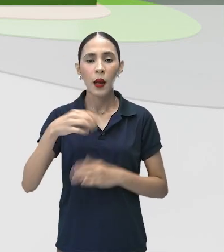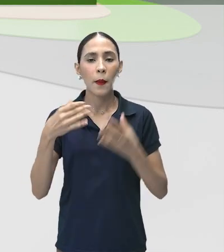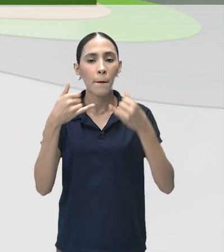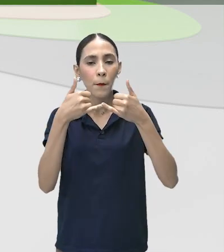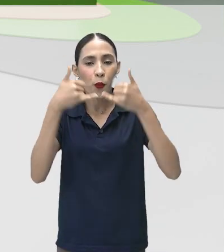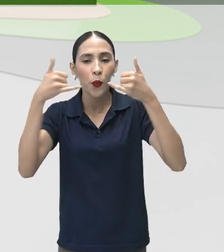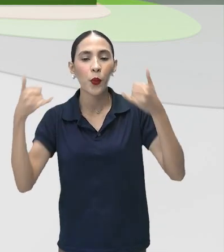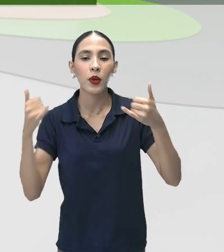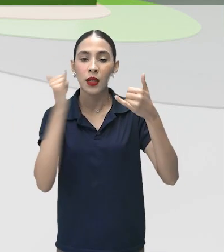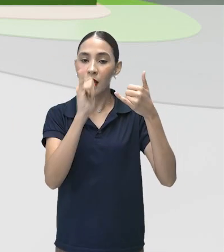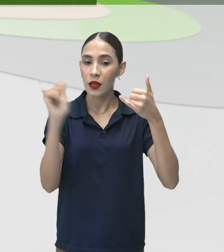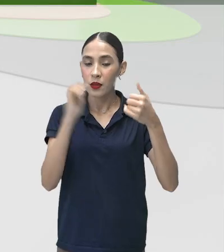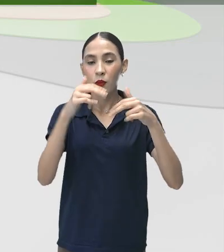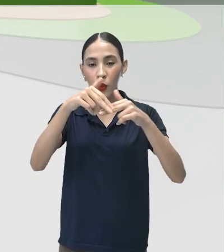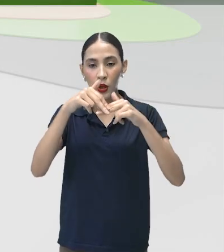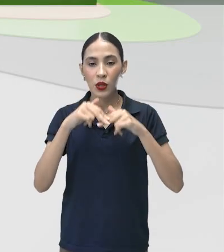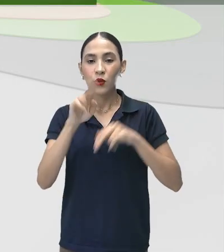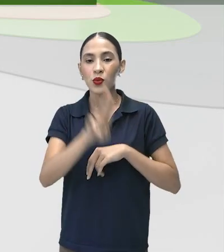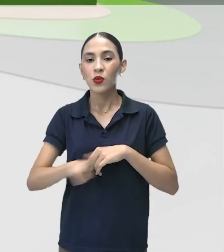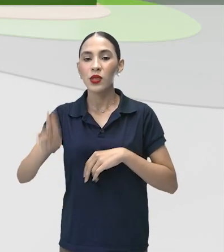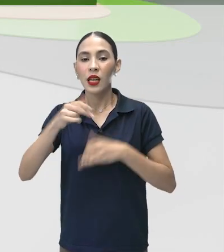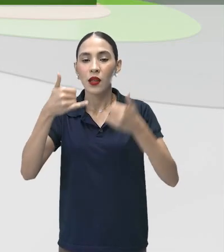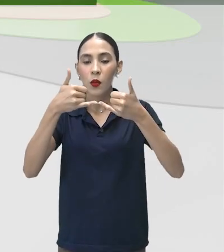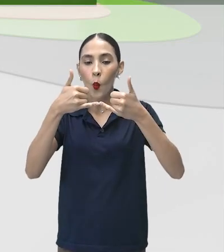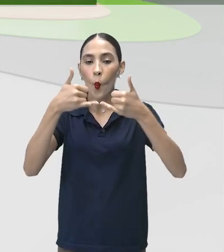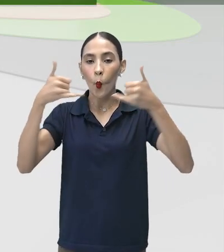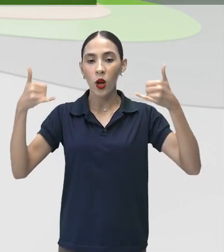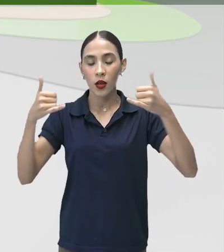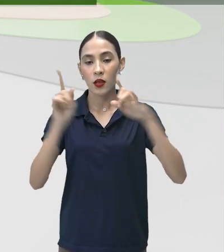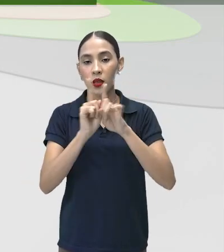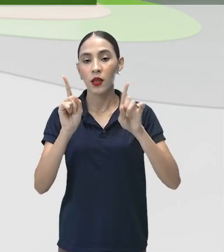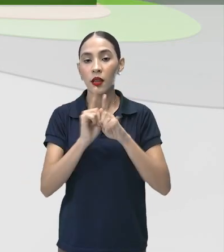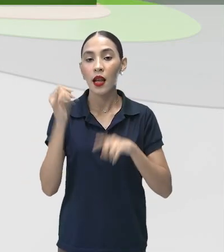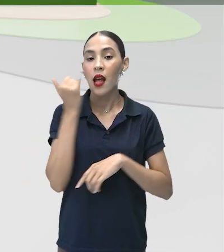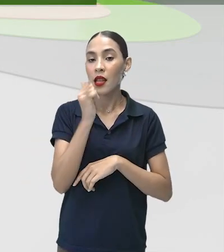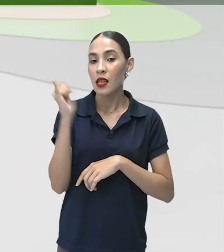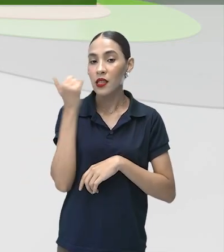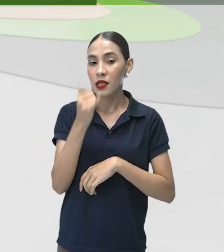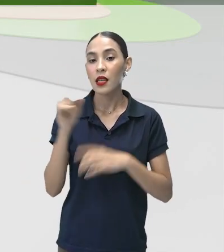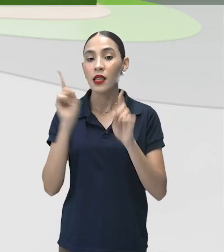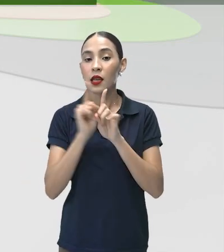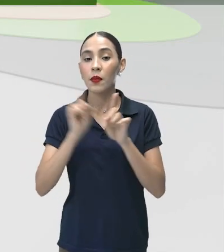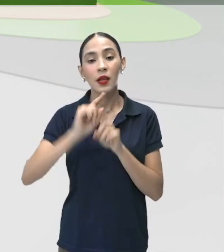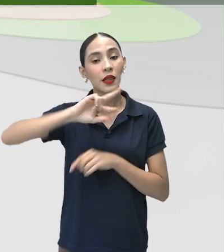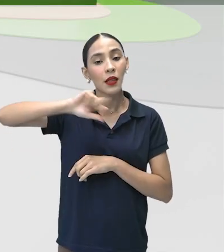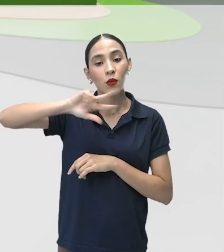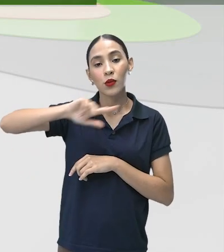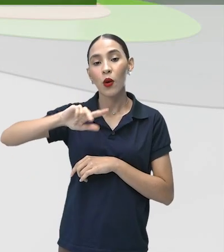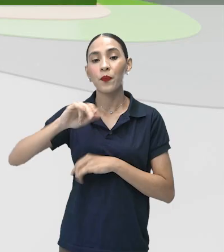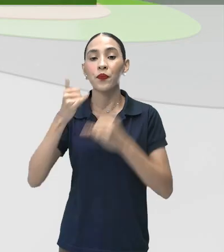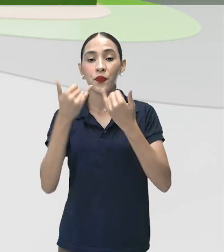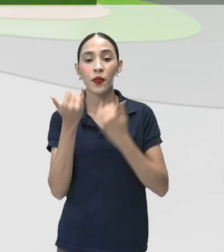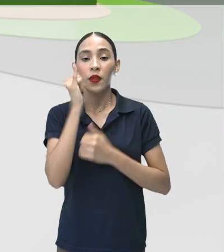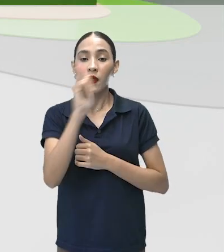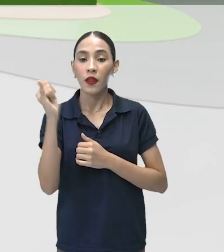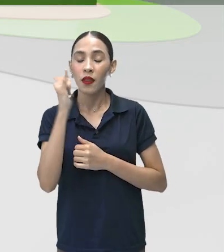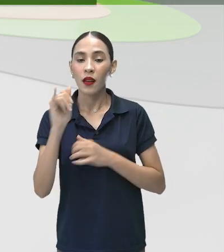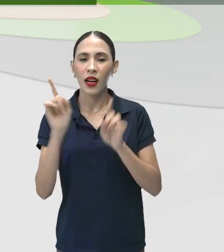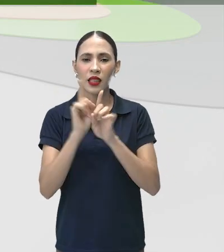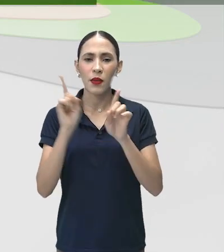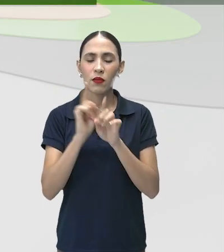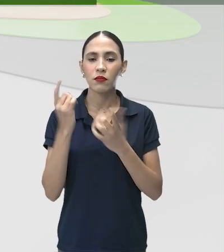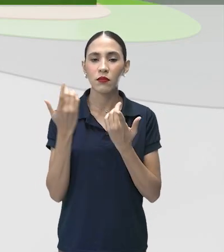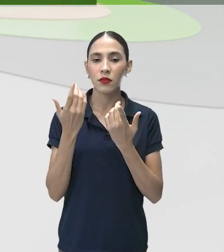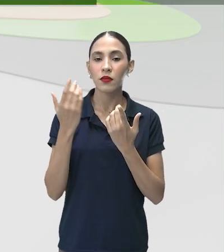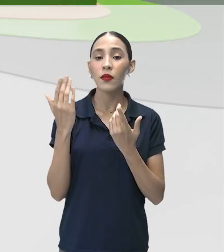eletricidade, por isso são utilizados nos fios de energia, por exemplo, bem como conduzem também não só a eletricidade, como o calor. E